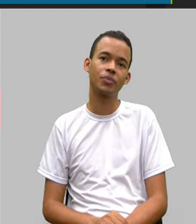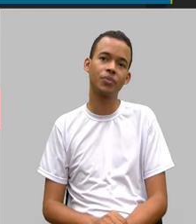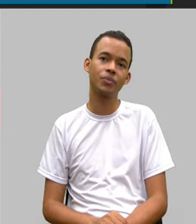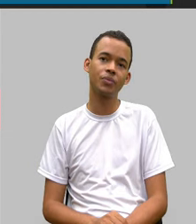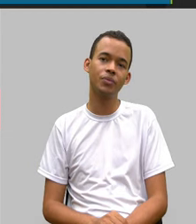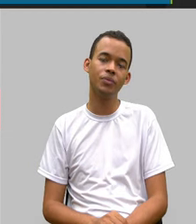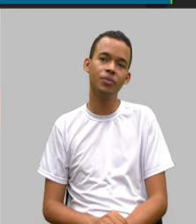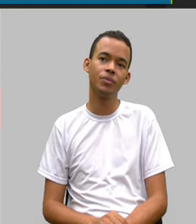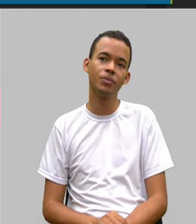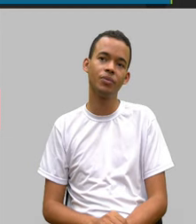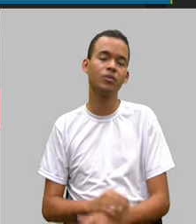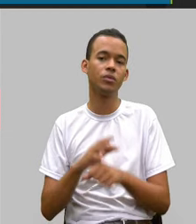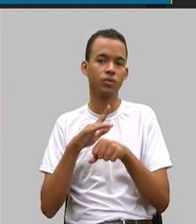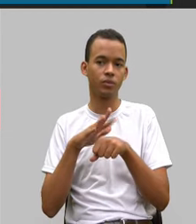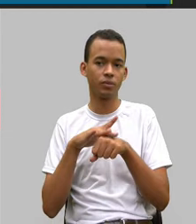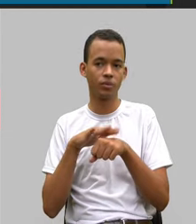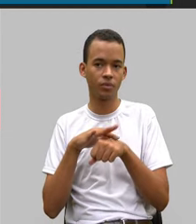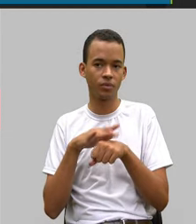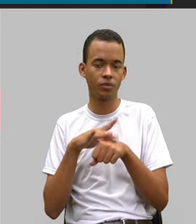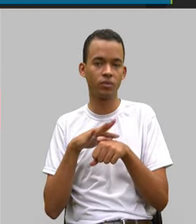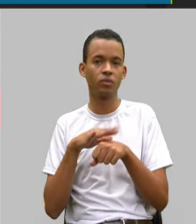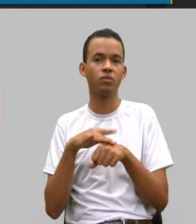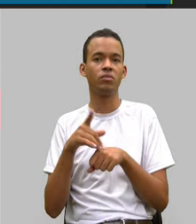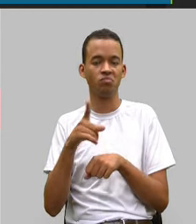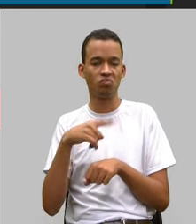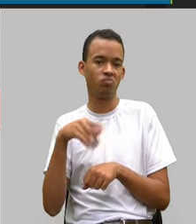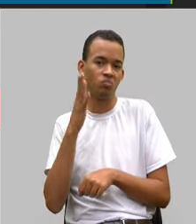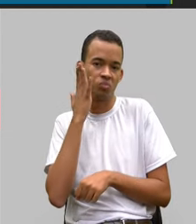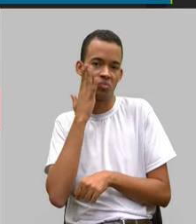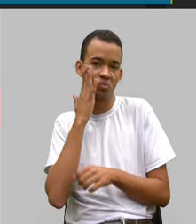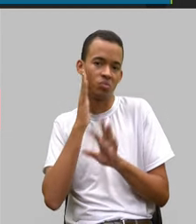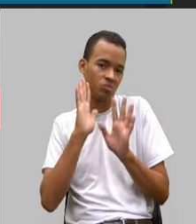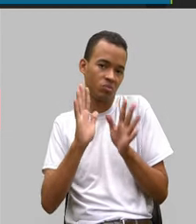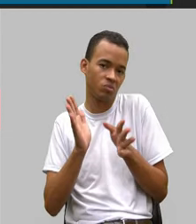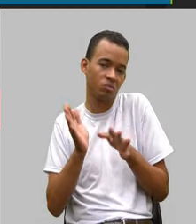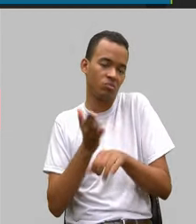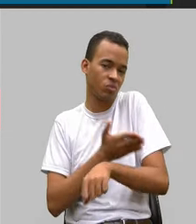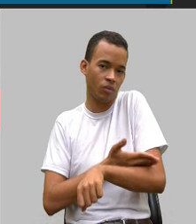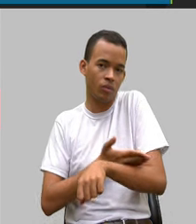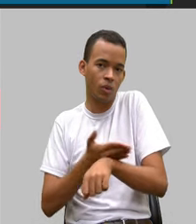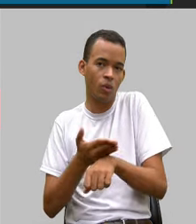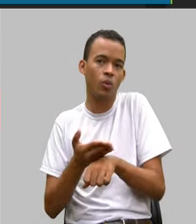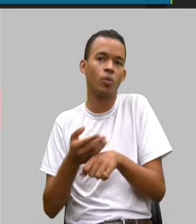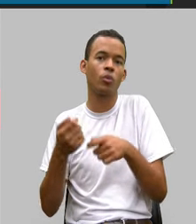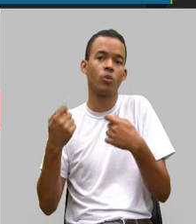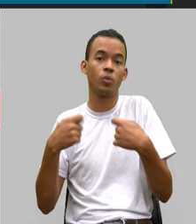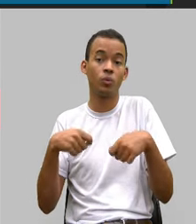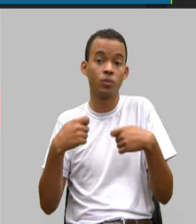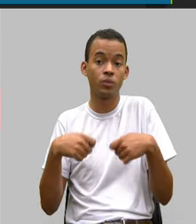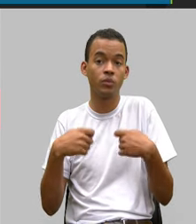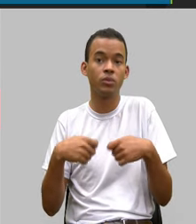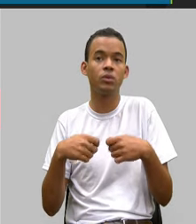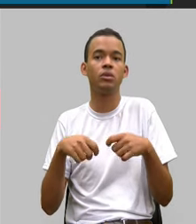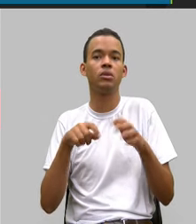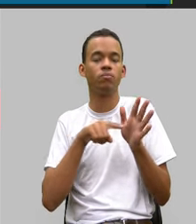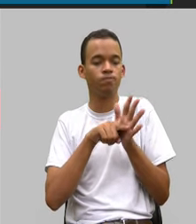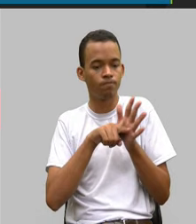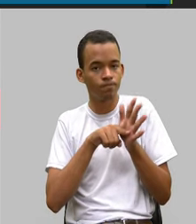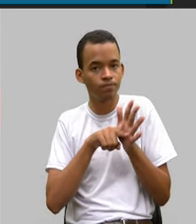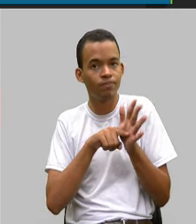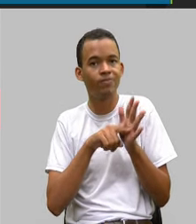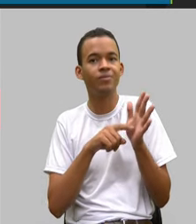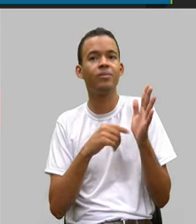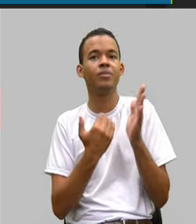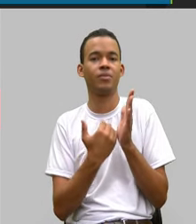sabe quando a gente fala eh de Patologia que precisam ser mais pesquisadas né nós já